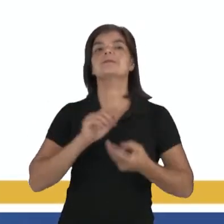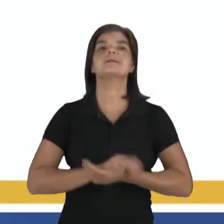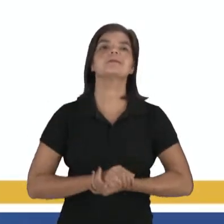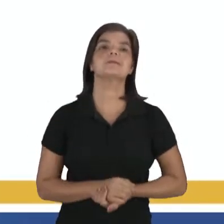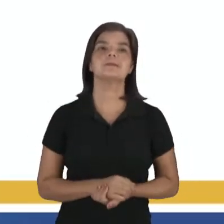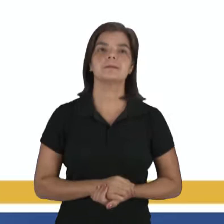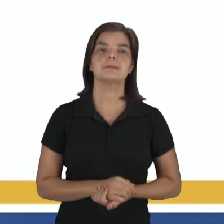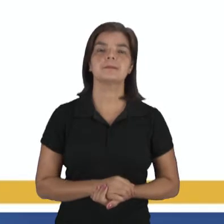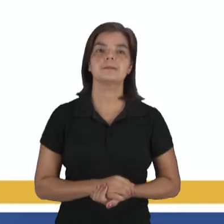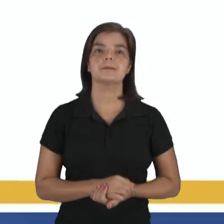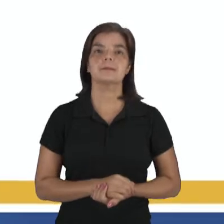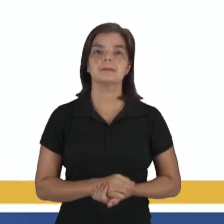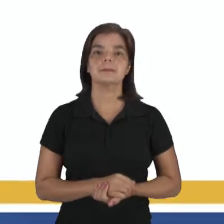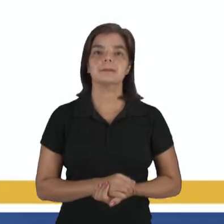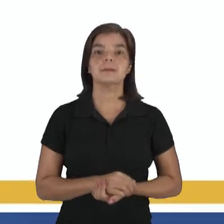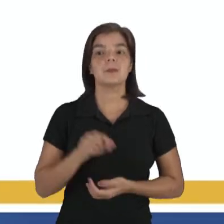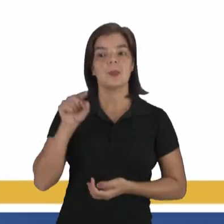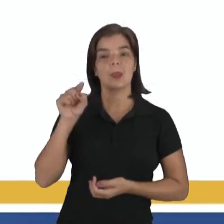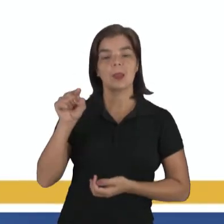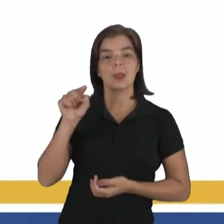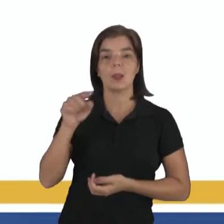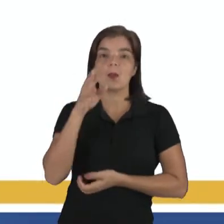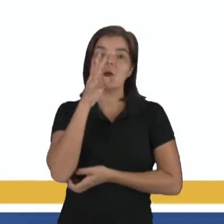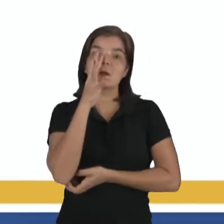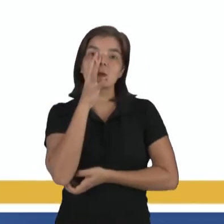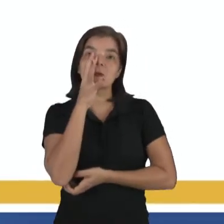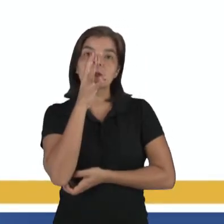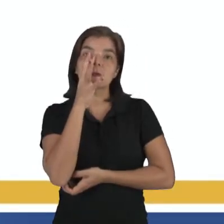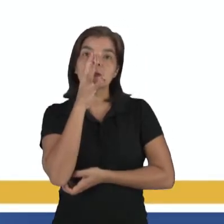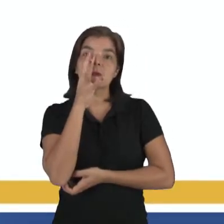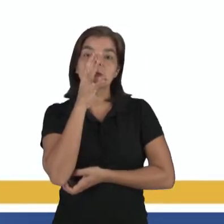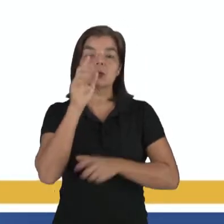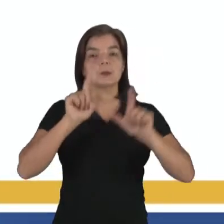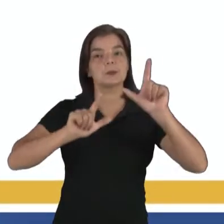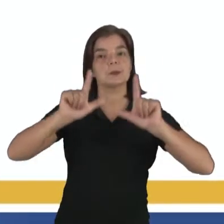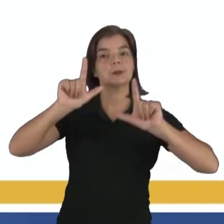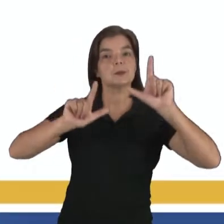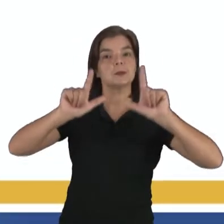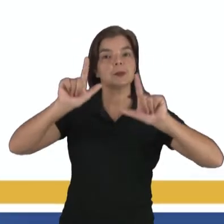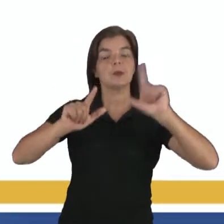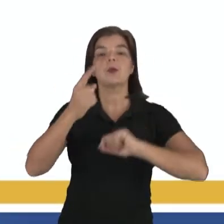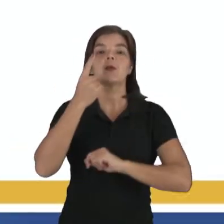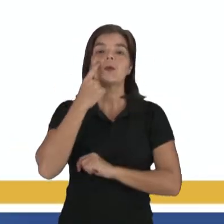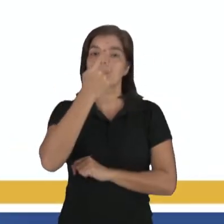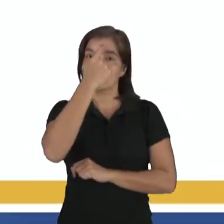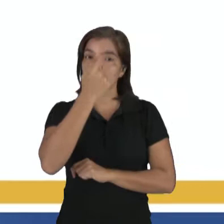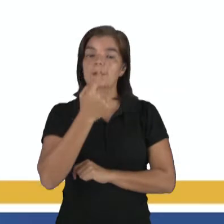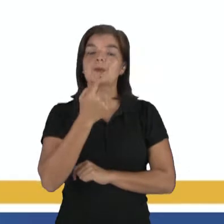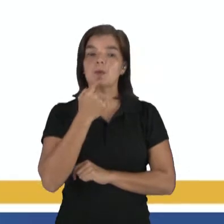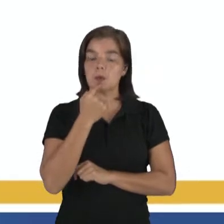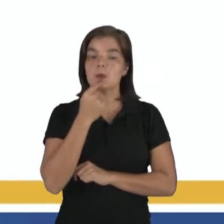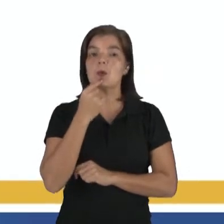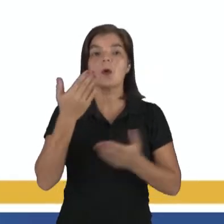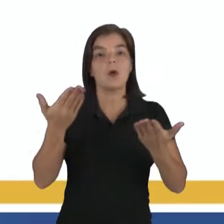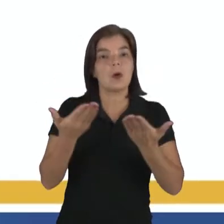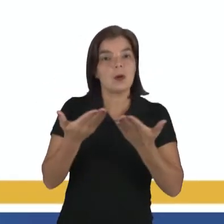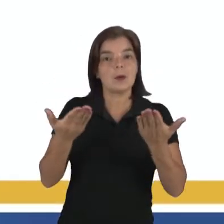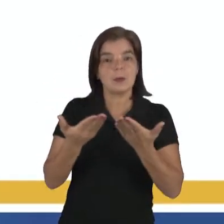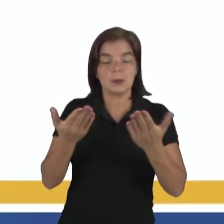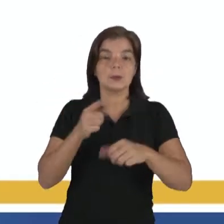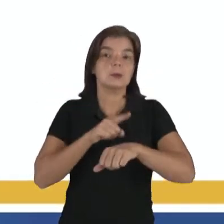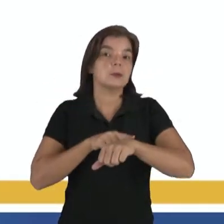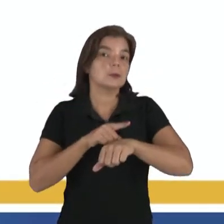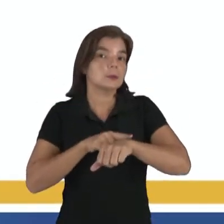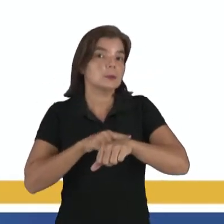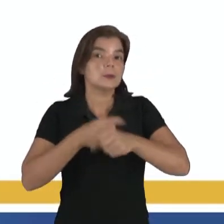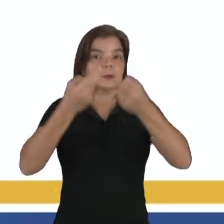is watching TV. Ele está assistindo TV. Então, a gente observa na imagem que eles estão fazendo isso neste momento,